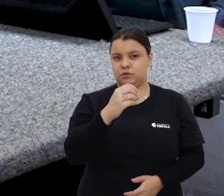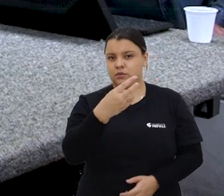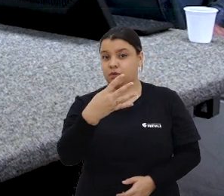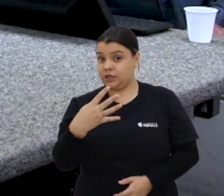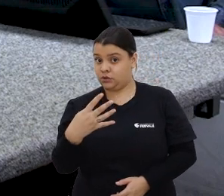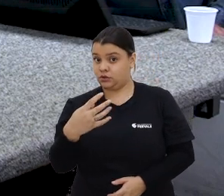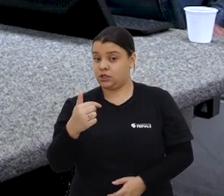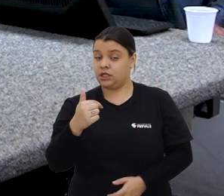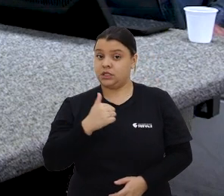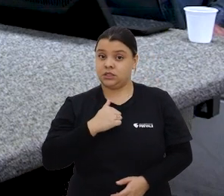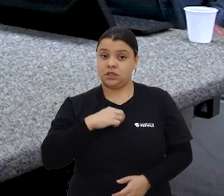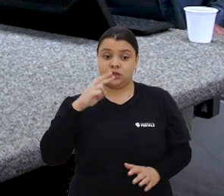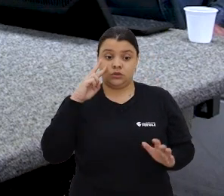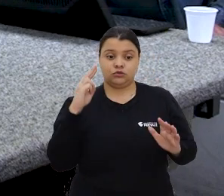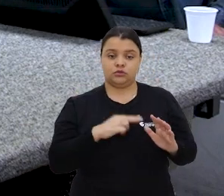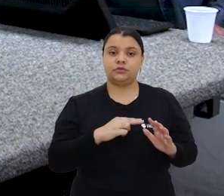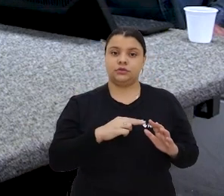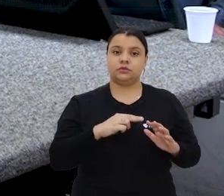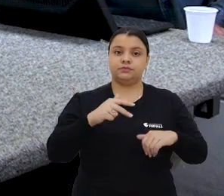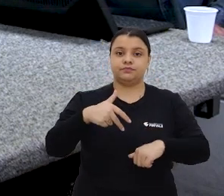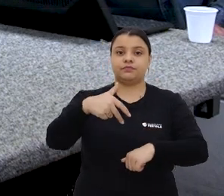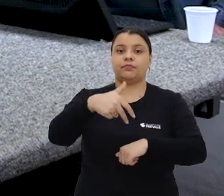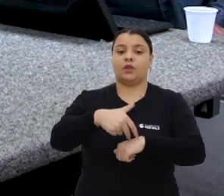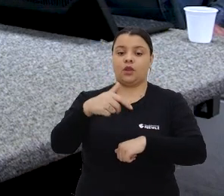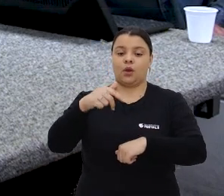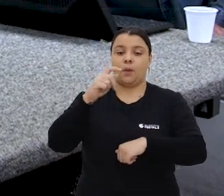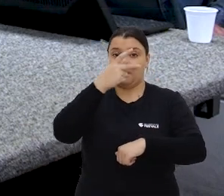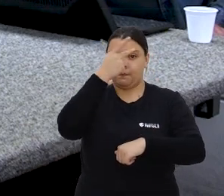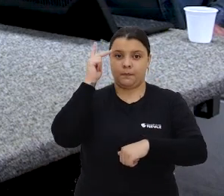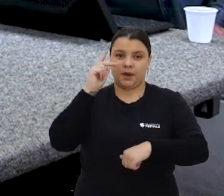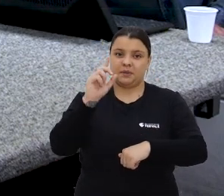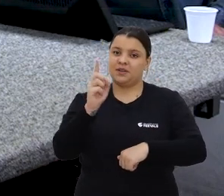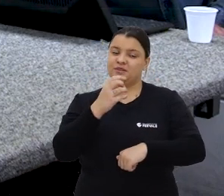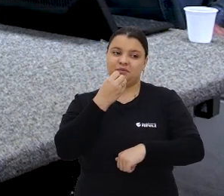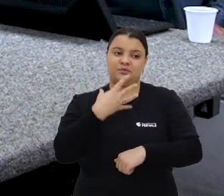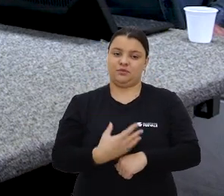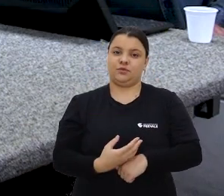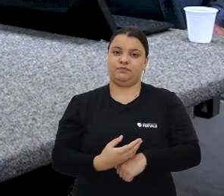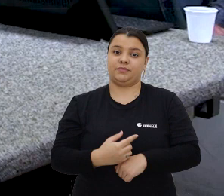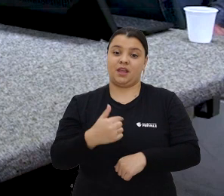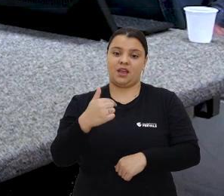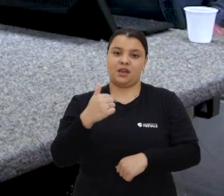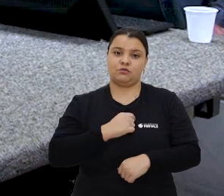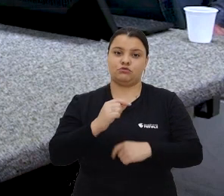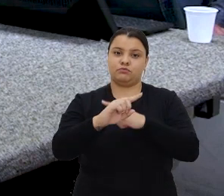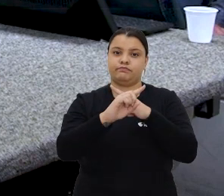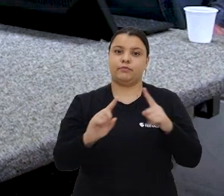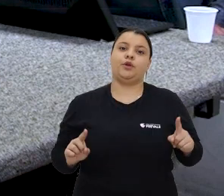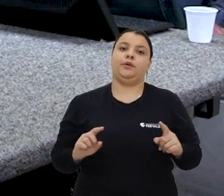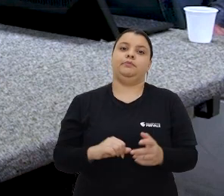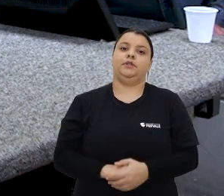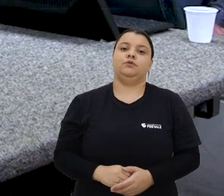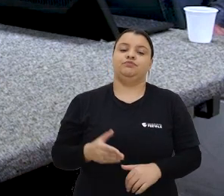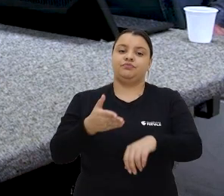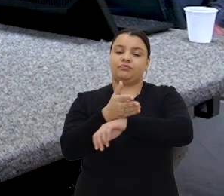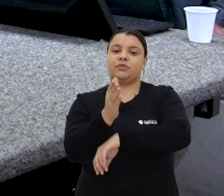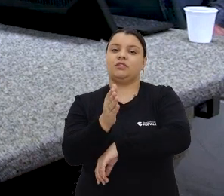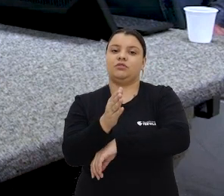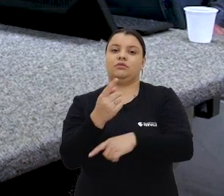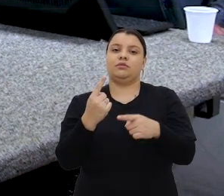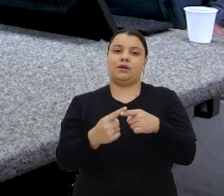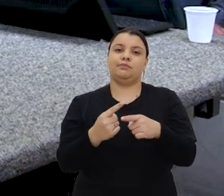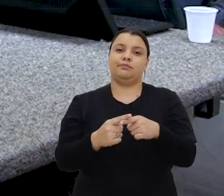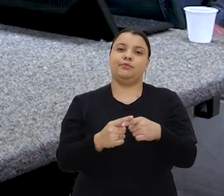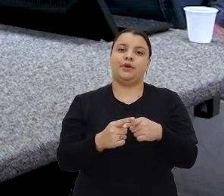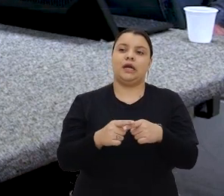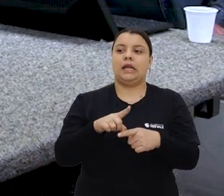uma persona não grata. Então, eu sou proibido de entrar na Federação Gaúcha de Futebol porque eu denunciei um clube filiado à